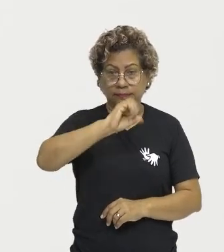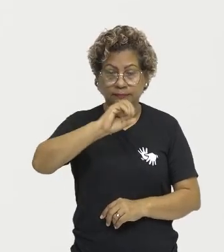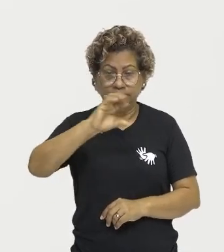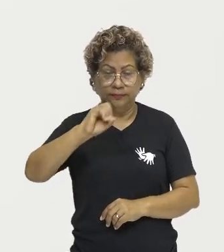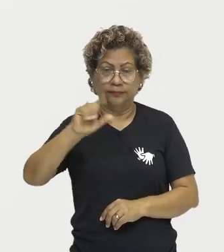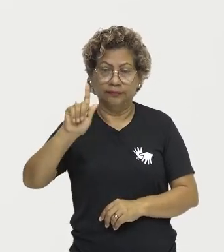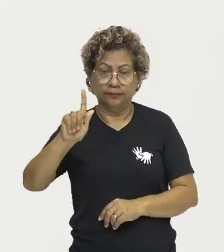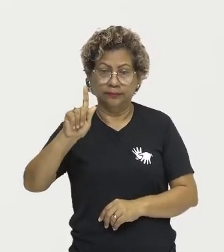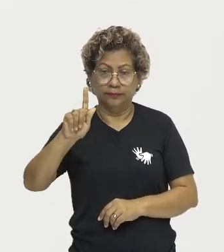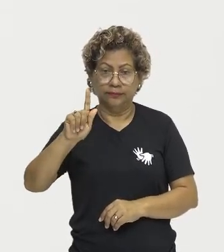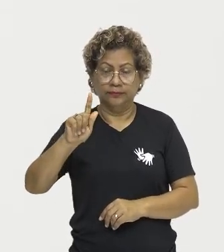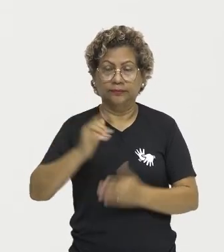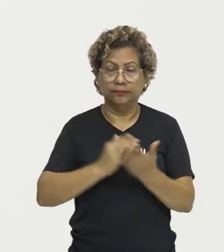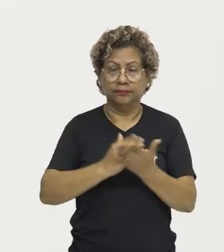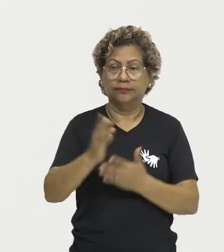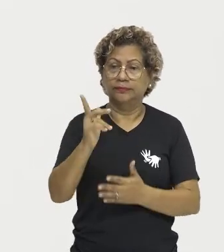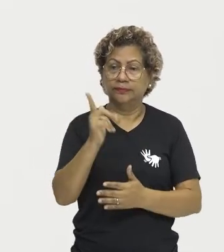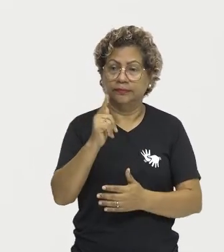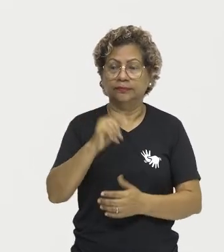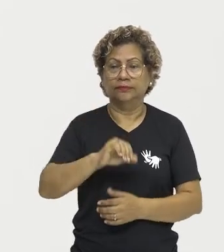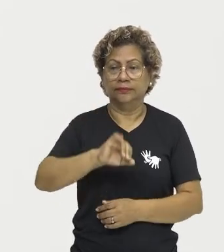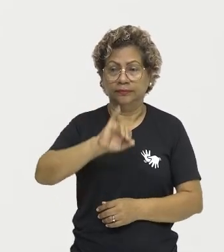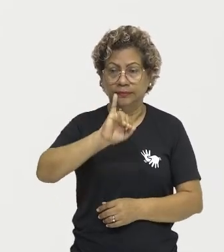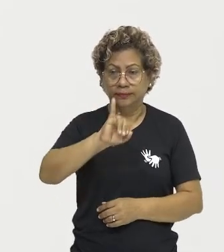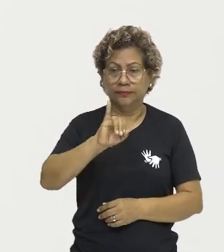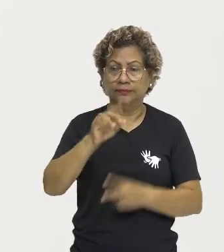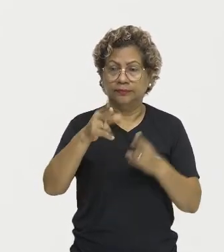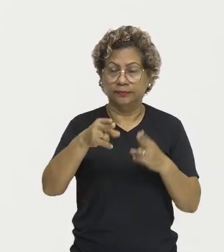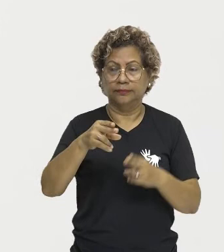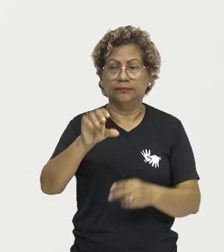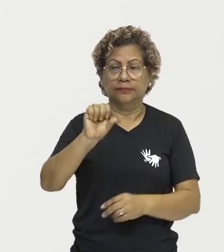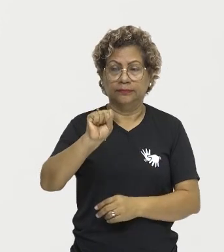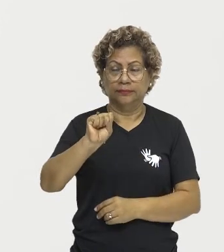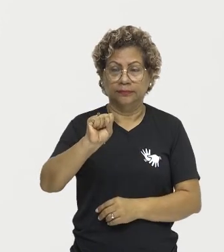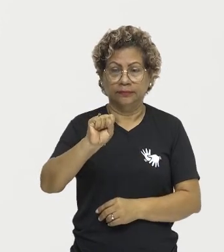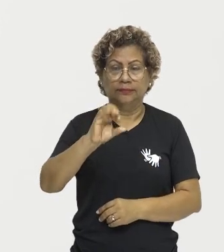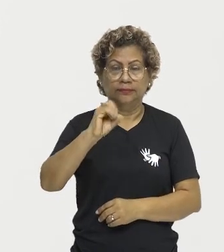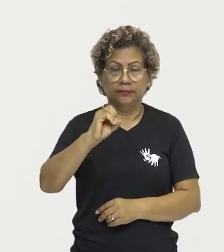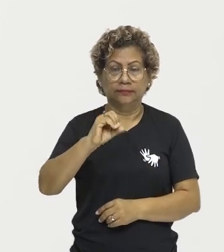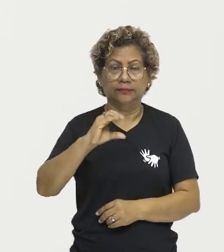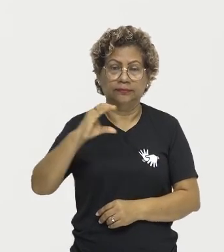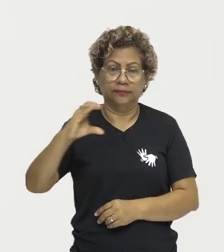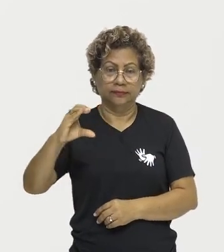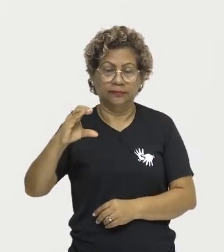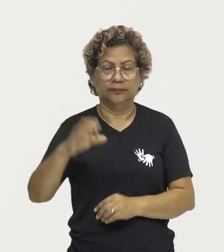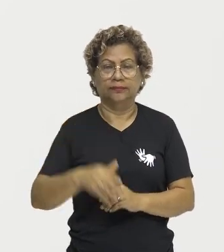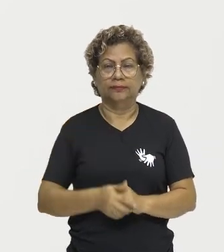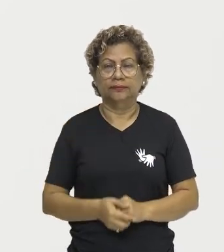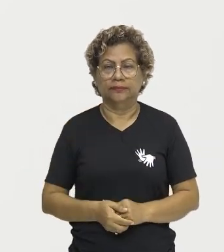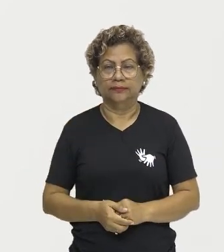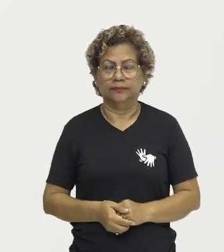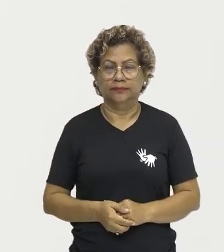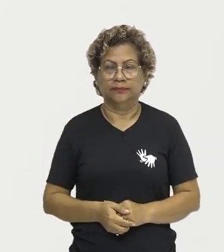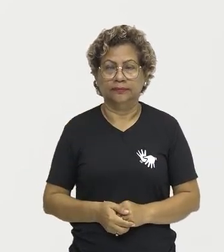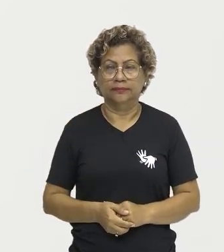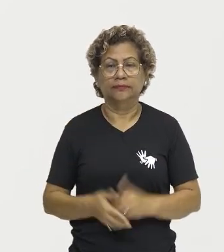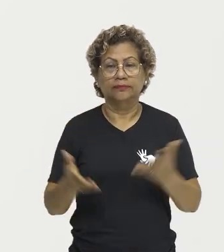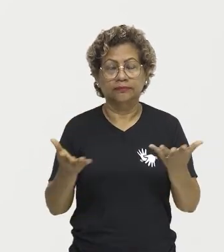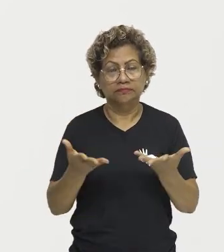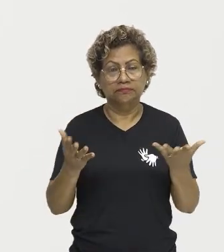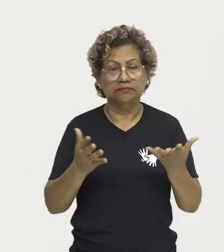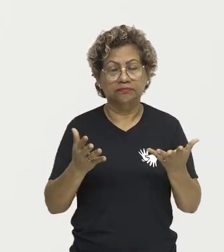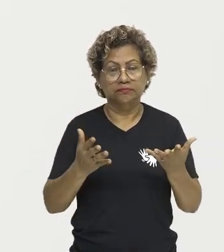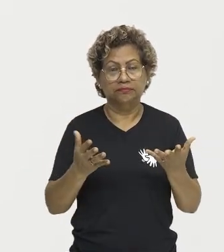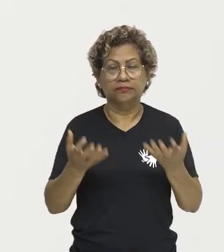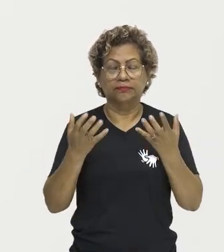inicial da água vale 80 graus Celsius. E o que eu estou pedindo? Eu